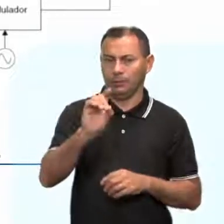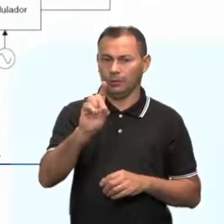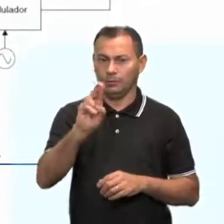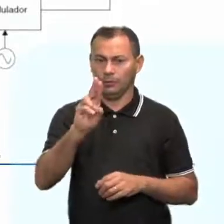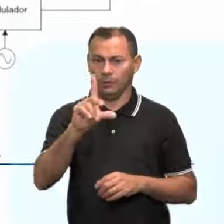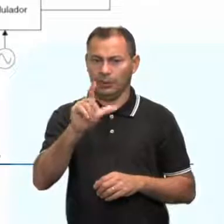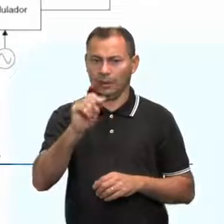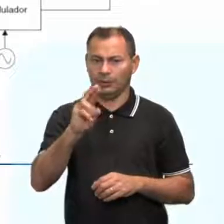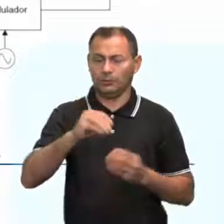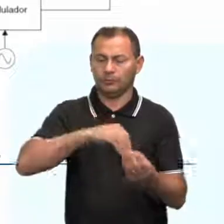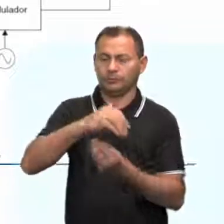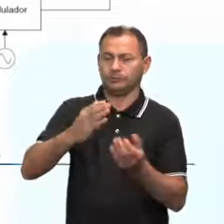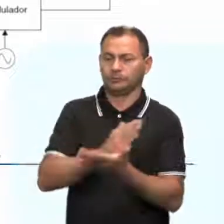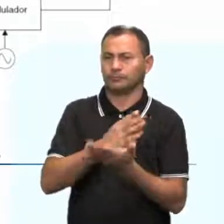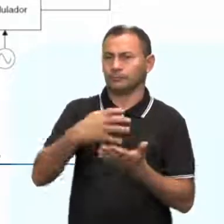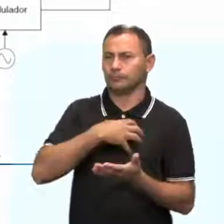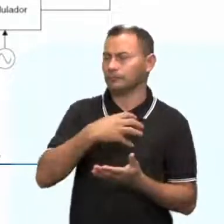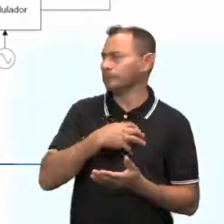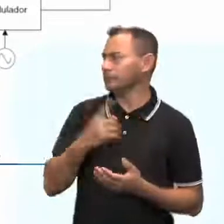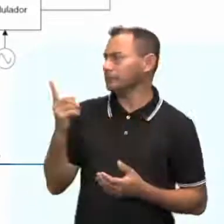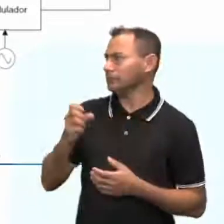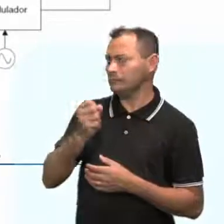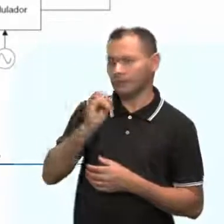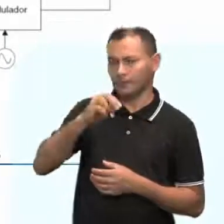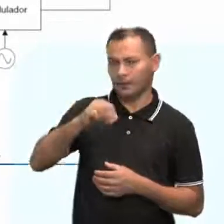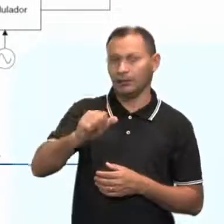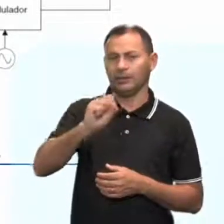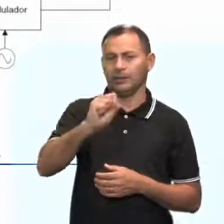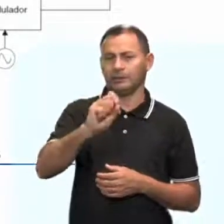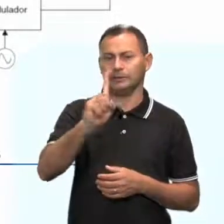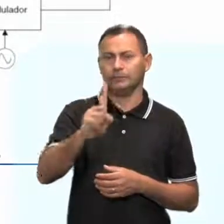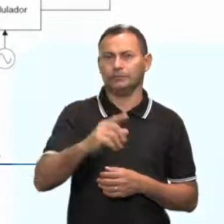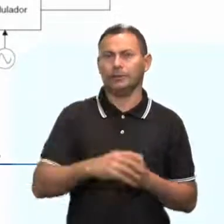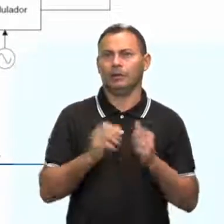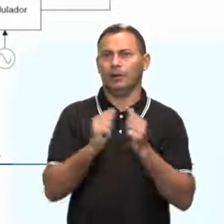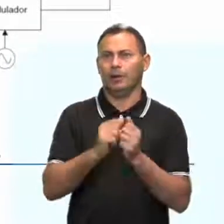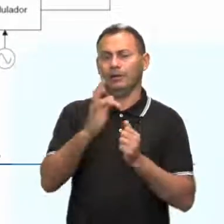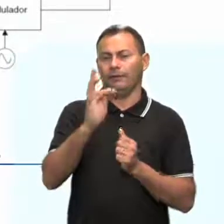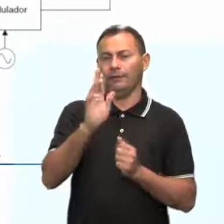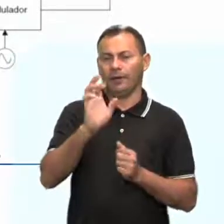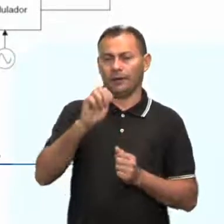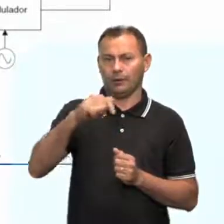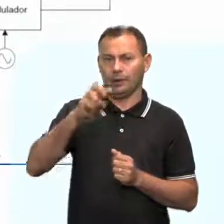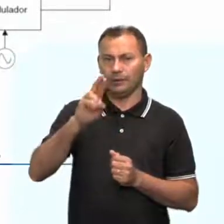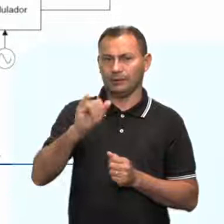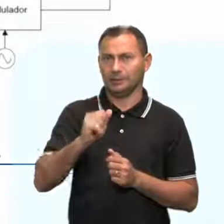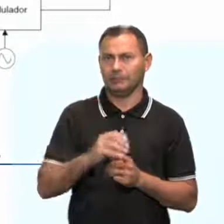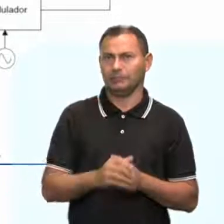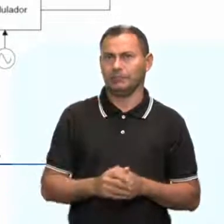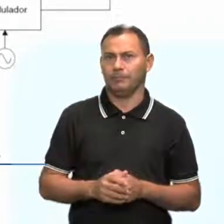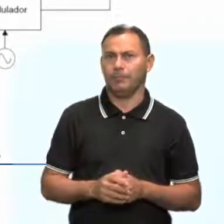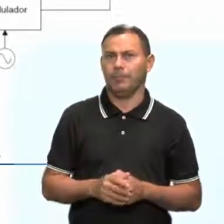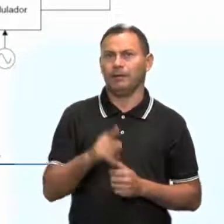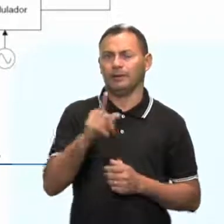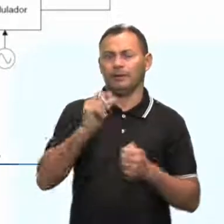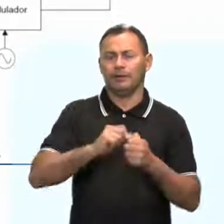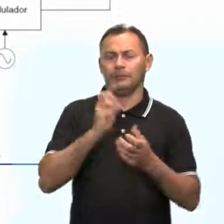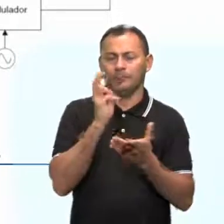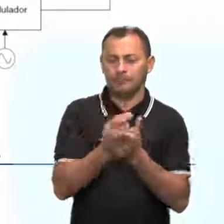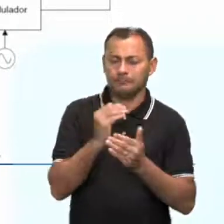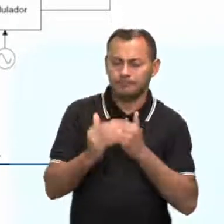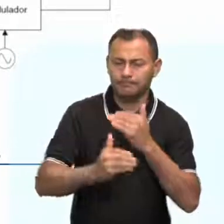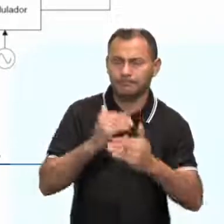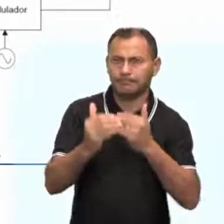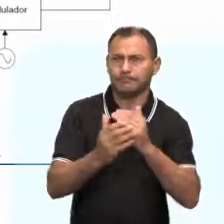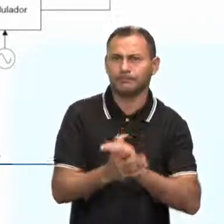misturar, de alguma maneira, o sinal S1 com a frequência de multiplexação. E você faz o mesmo